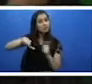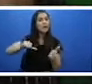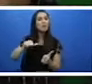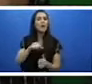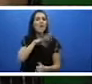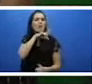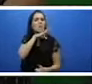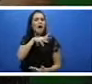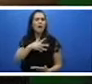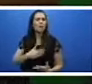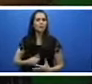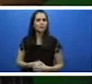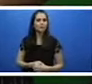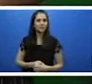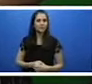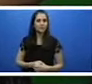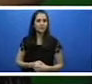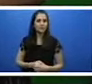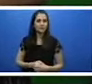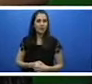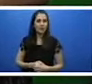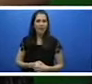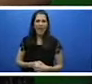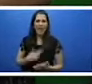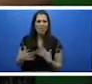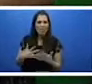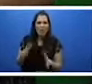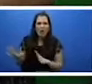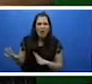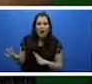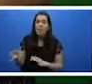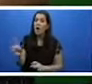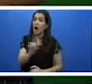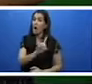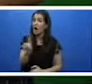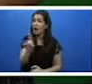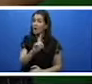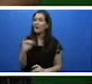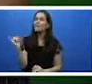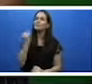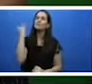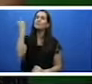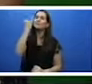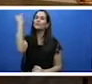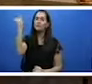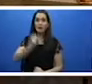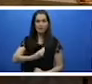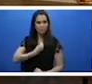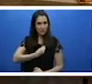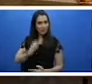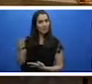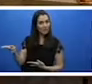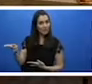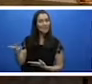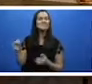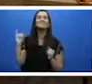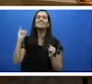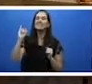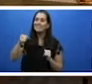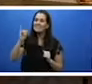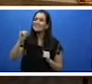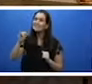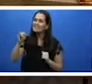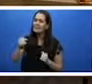para o animal? Tem essa transformação à toa? Não. É importante para a vida do animal? Sim,